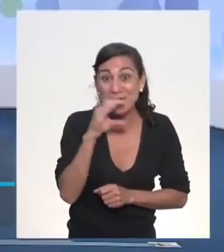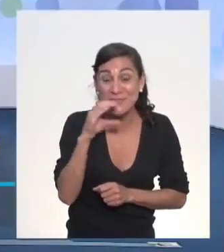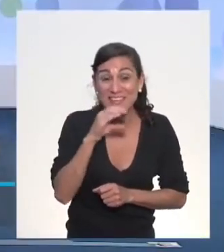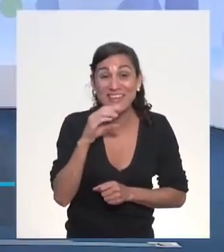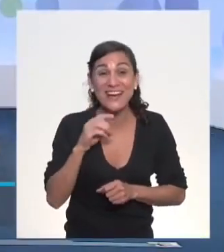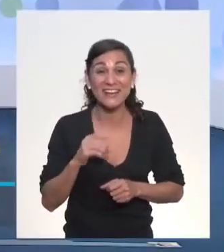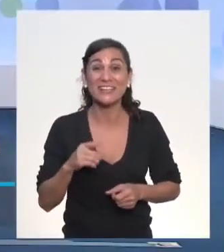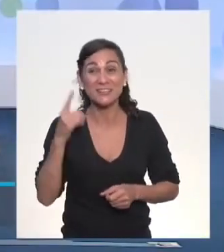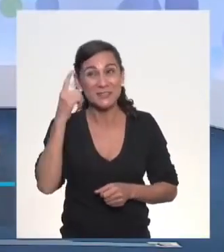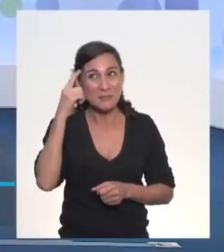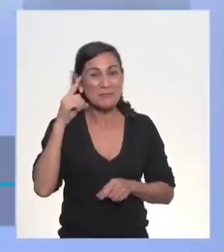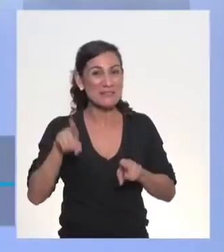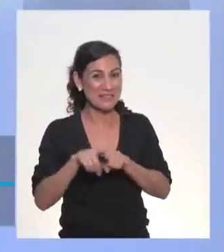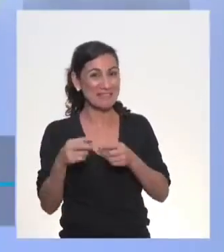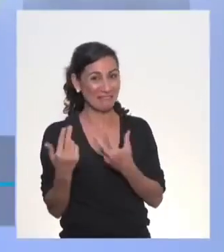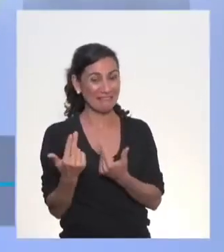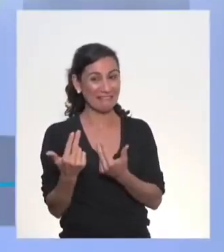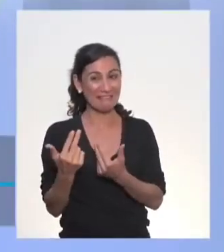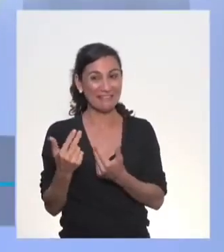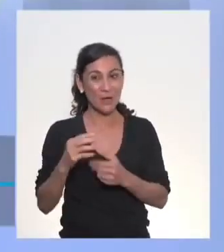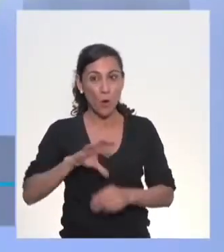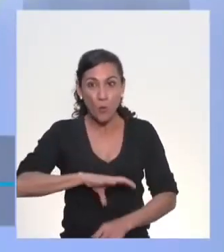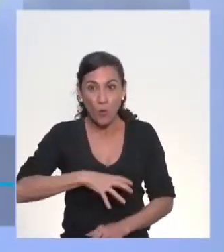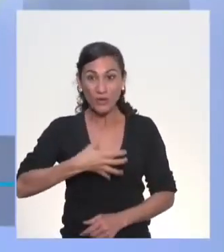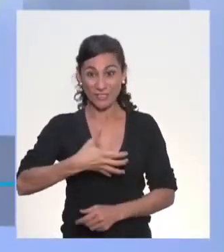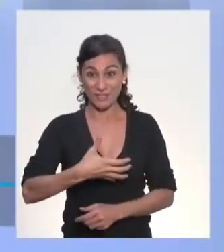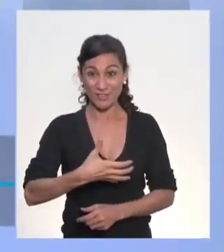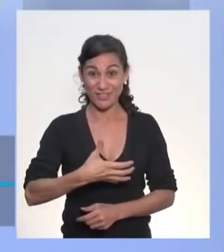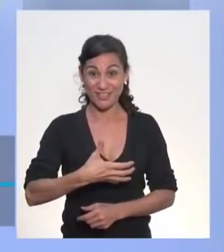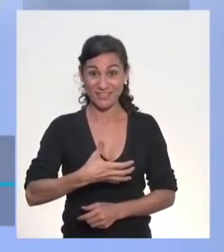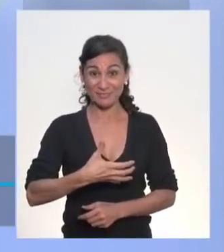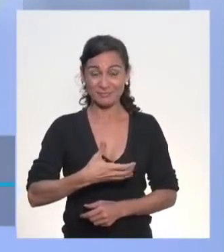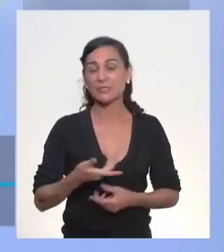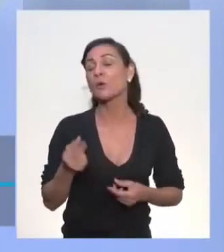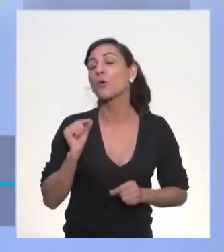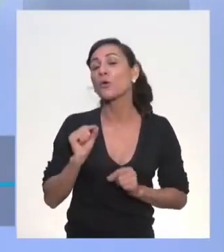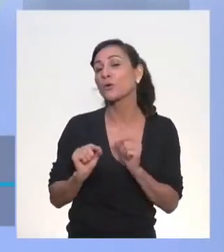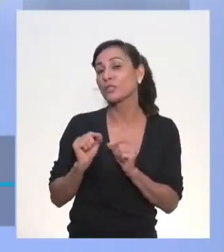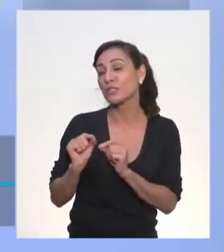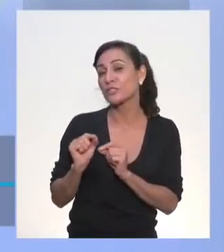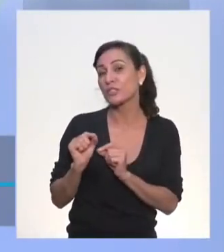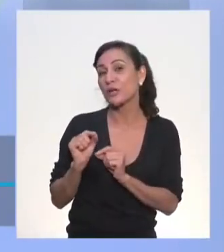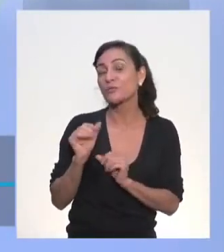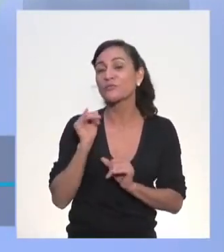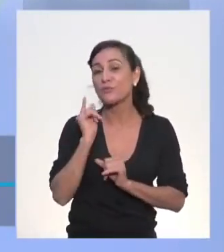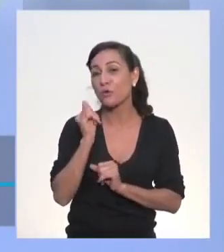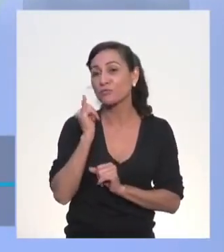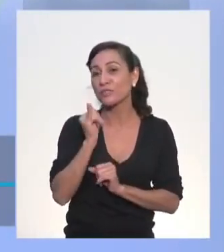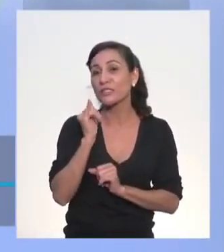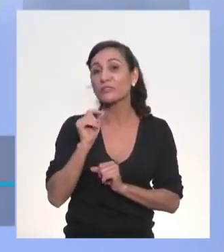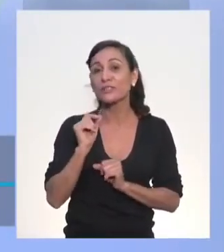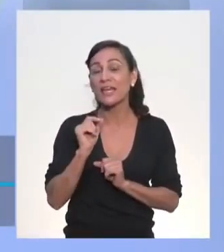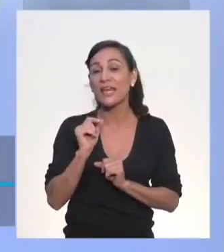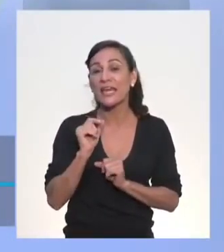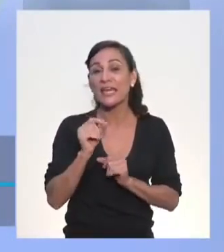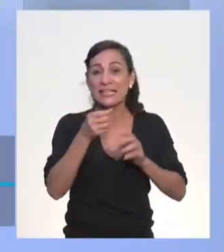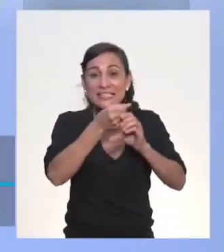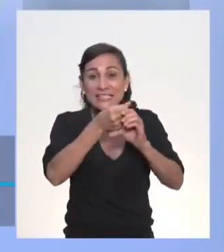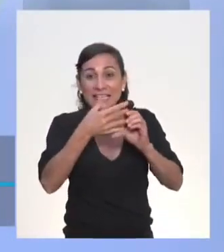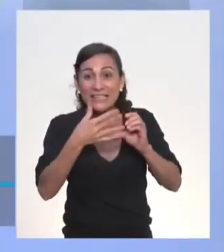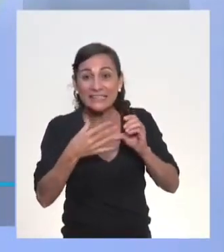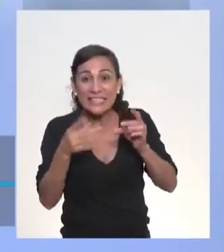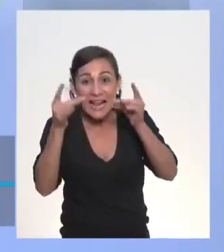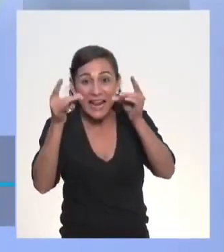também pensei isso. Então. Corajosa. Quando nós estamos falando das particularidades, daquilo